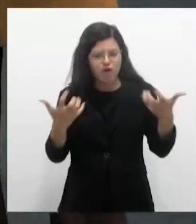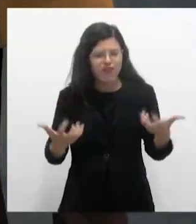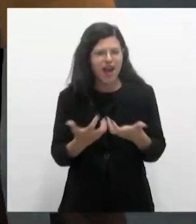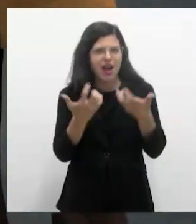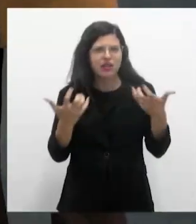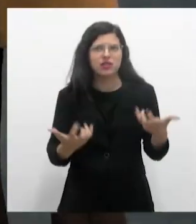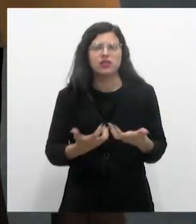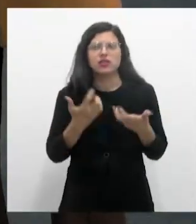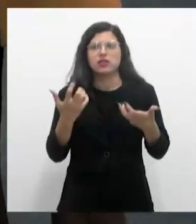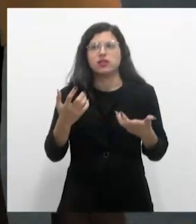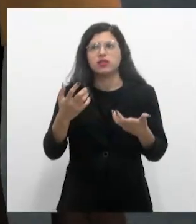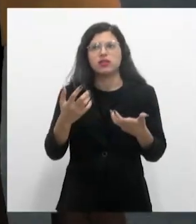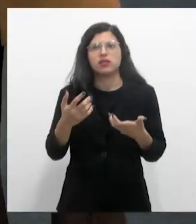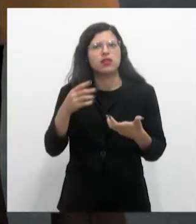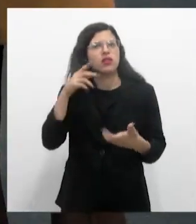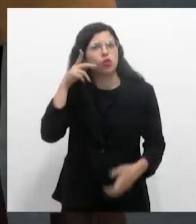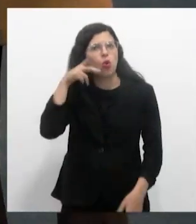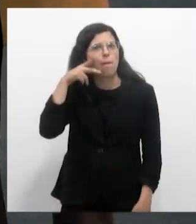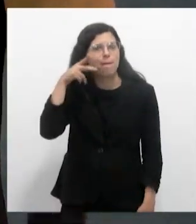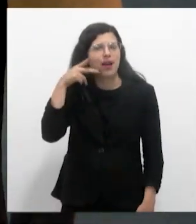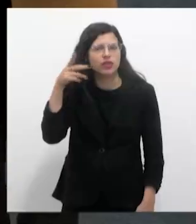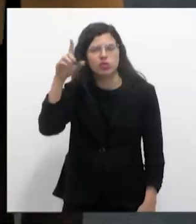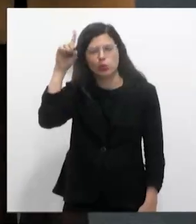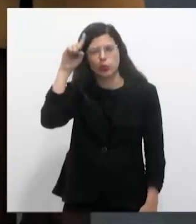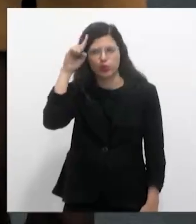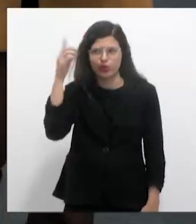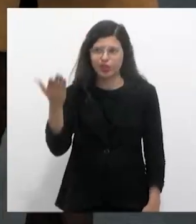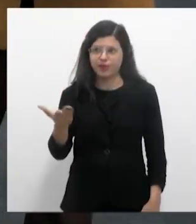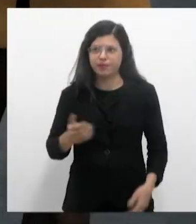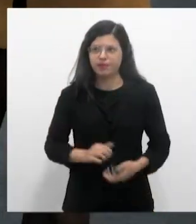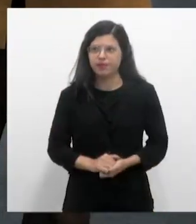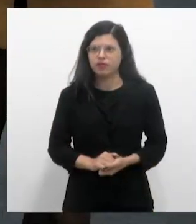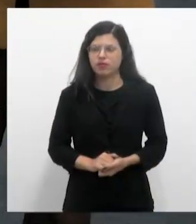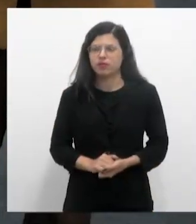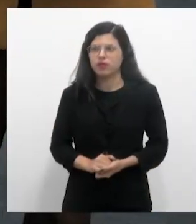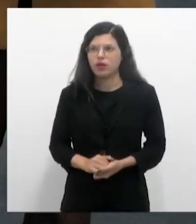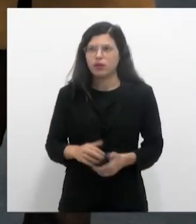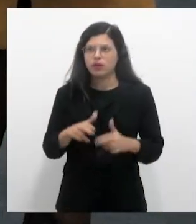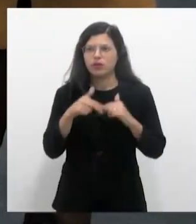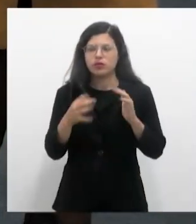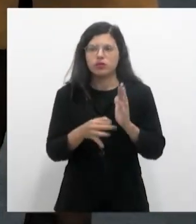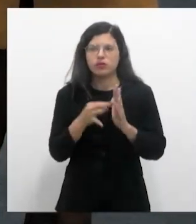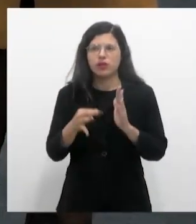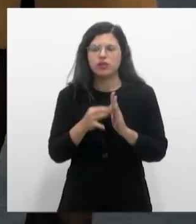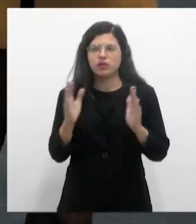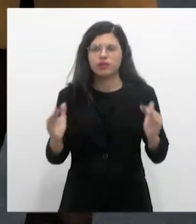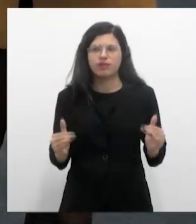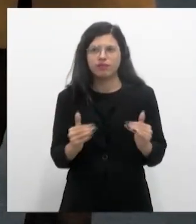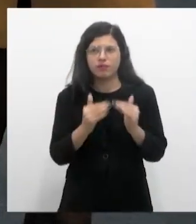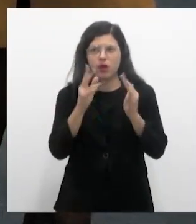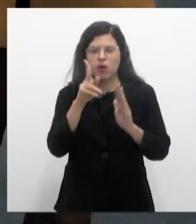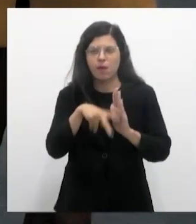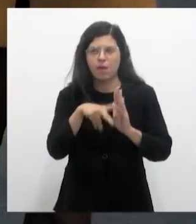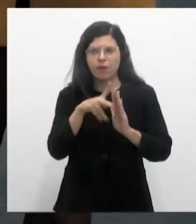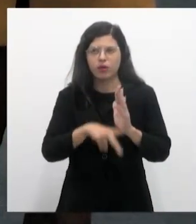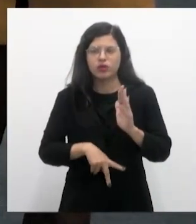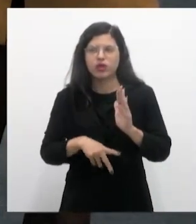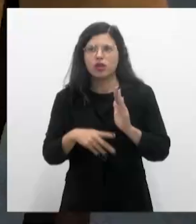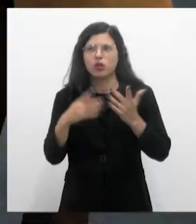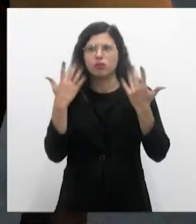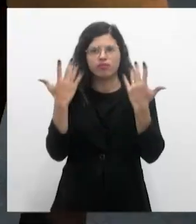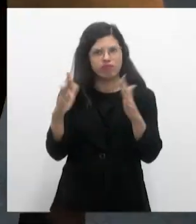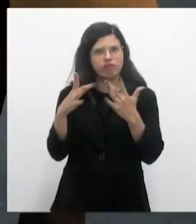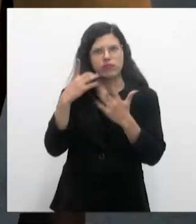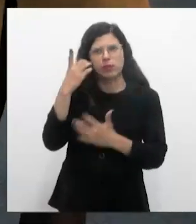Todo dia a gente come a nossa dose diária de veneno. Portanto, o parecer é favorável ao projeto, elogiando a